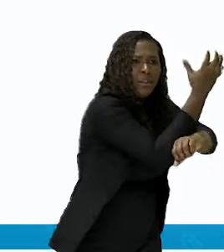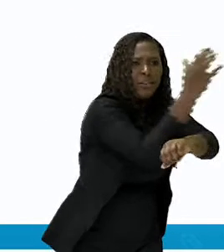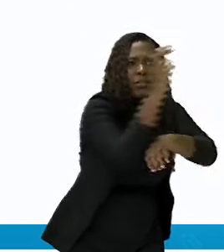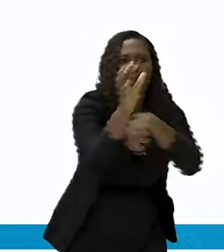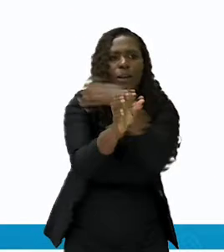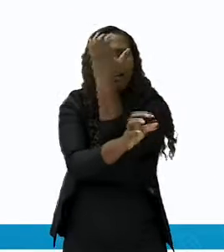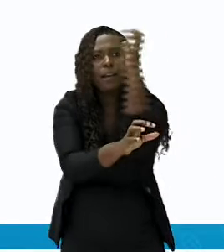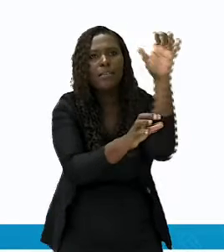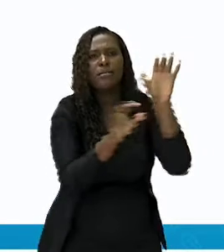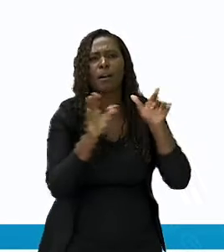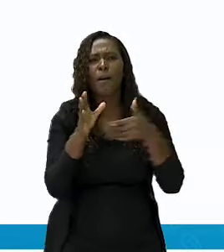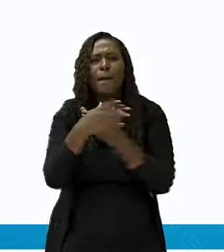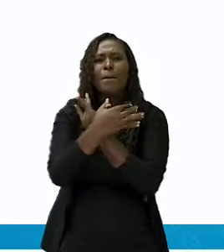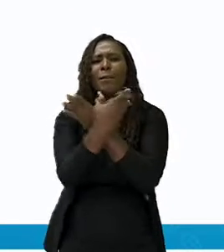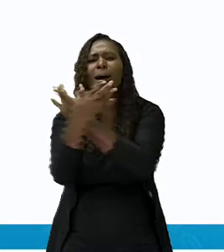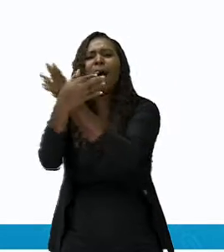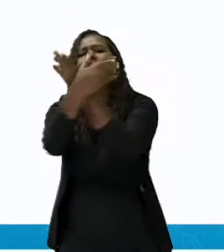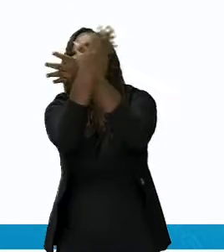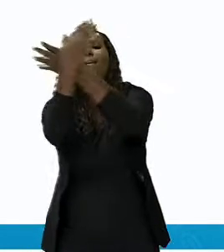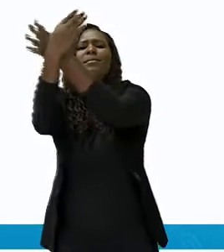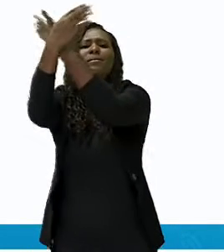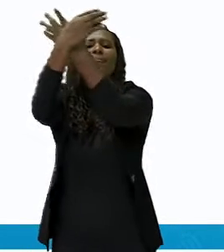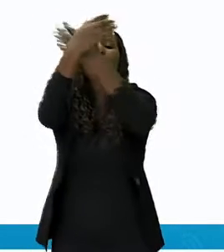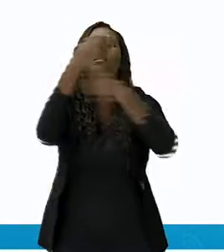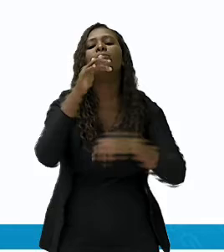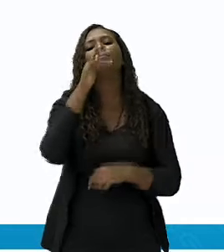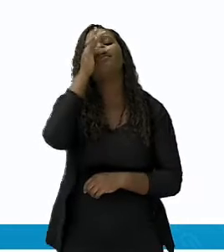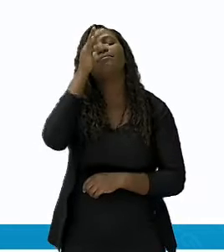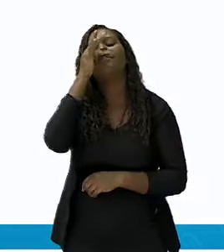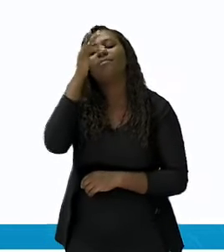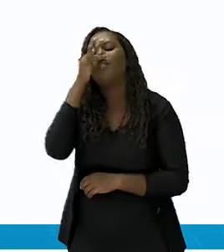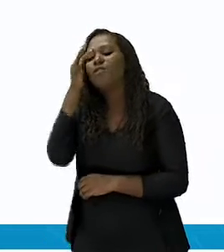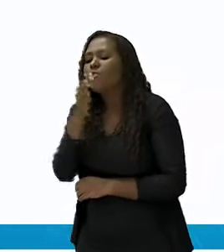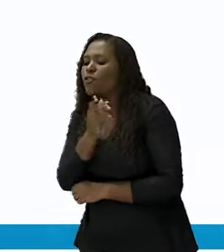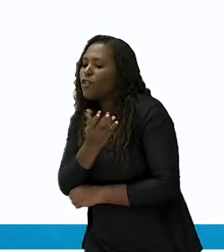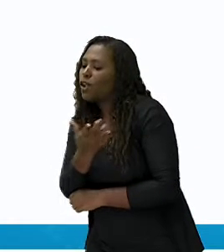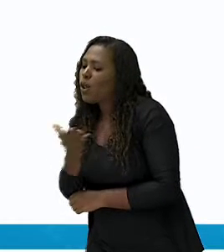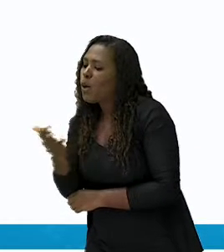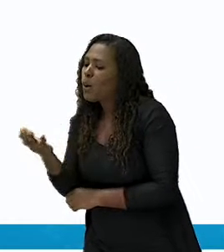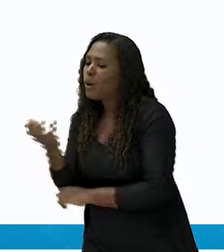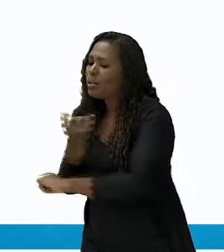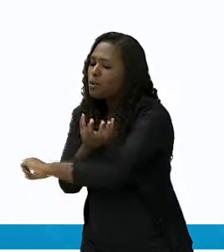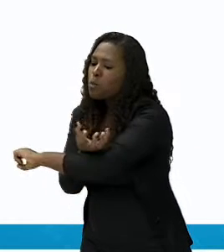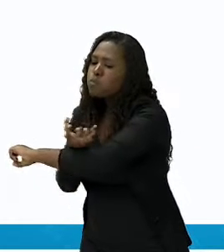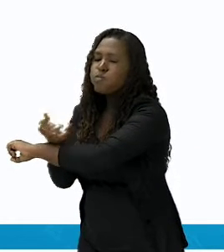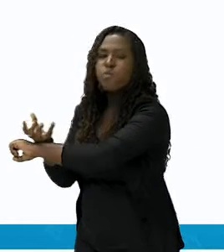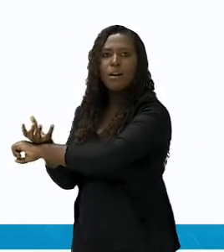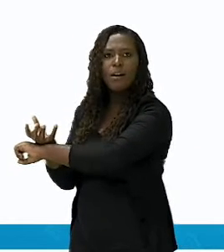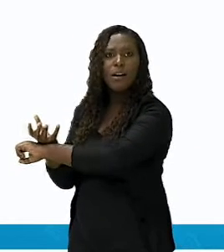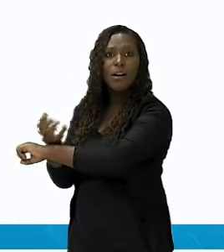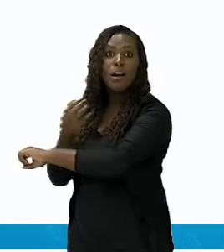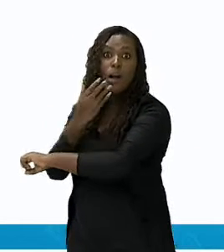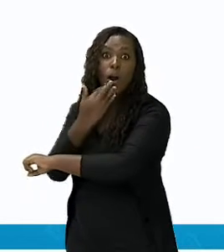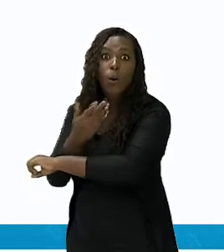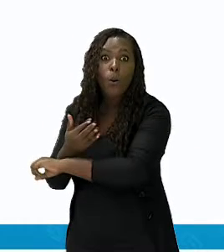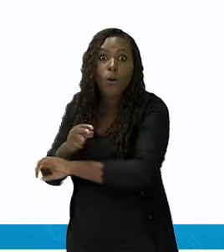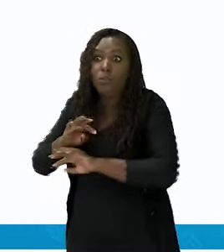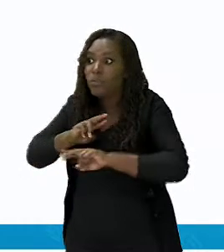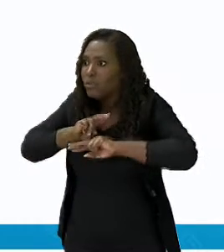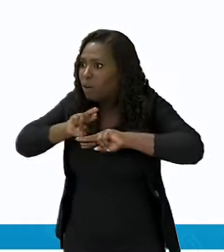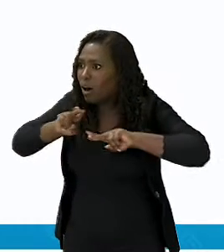flores. O que é linda é a natureza, tão colorida. Se você não pode, neste momento, olhar para a